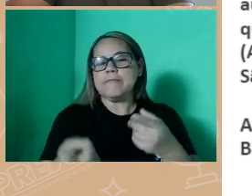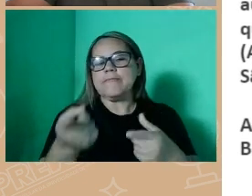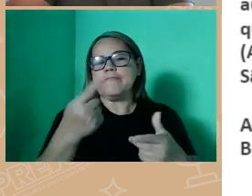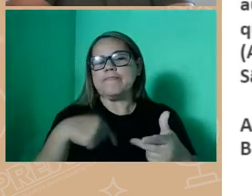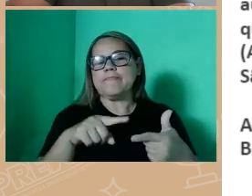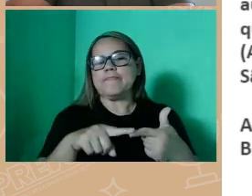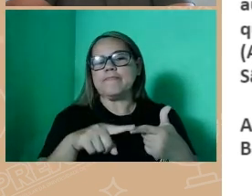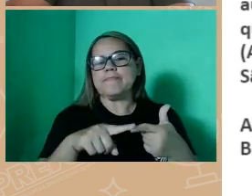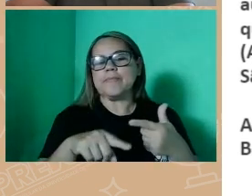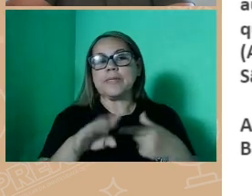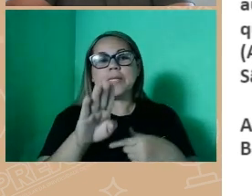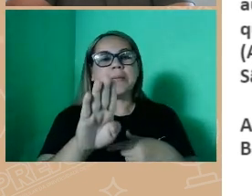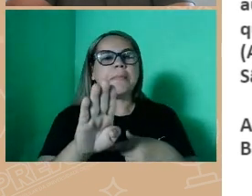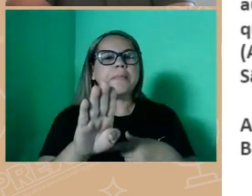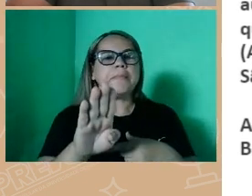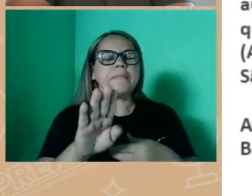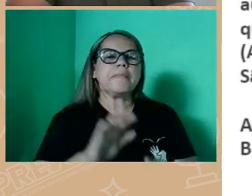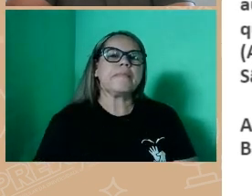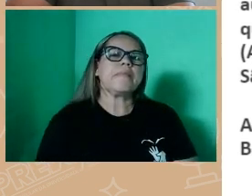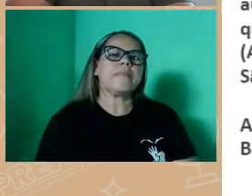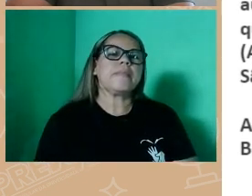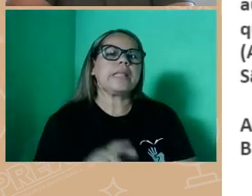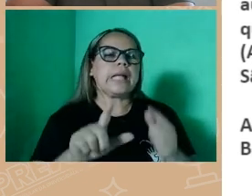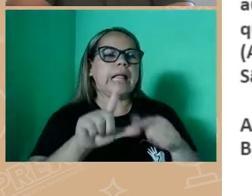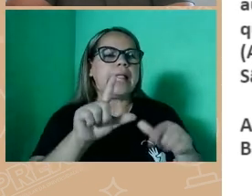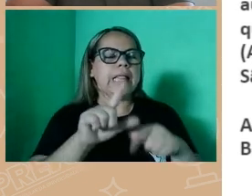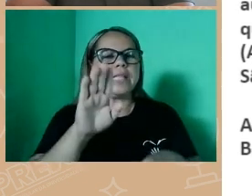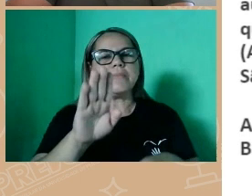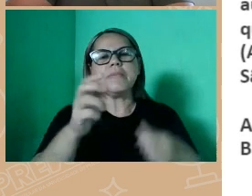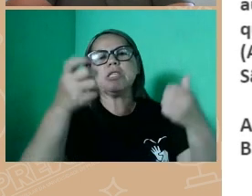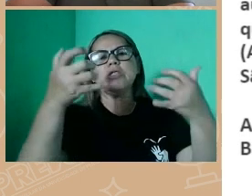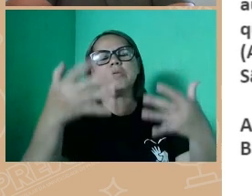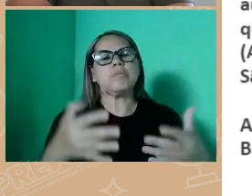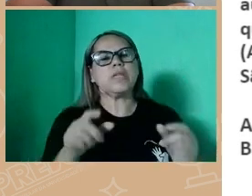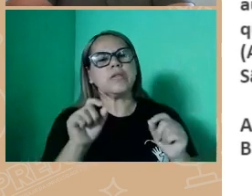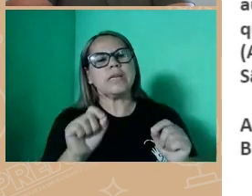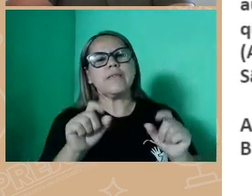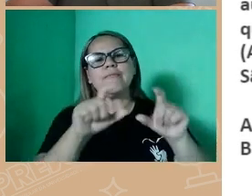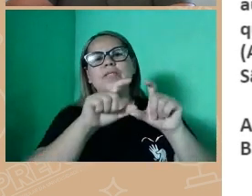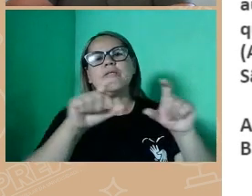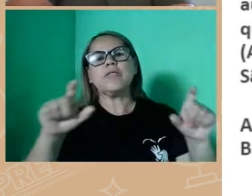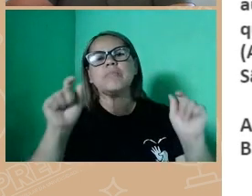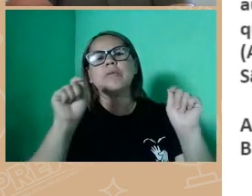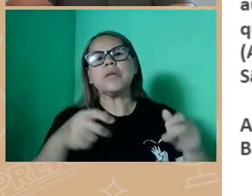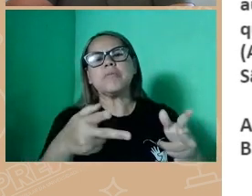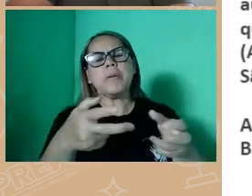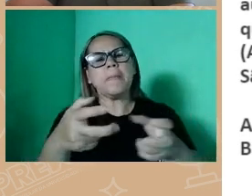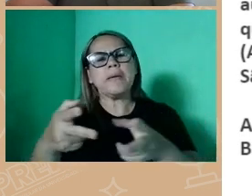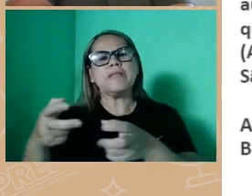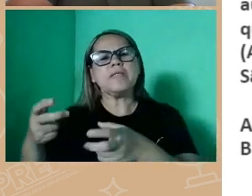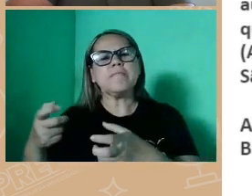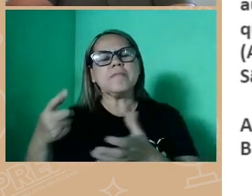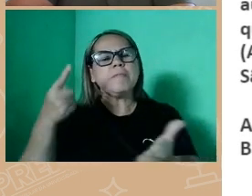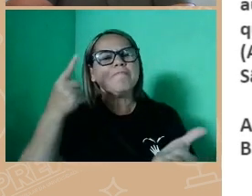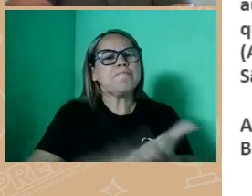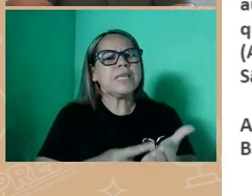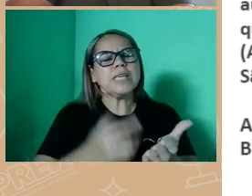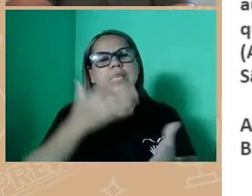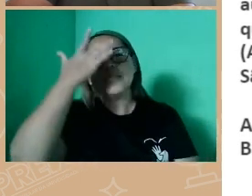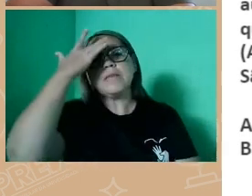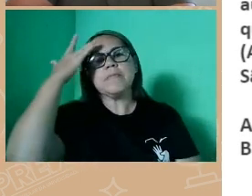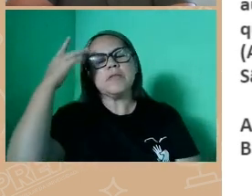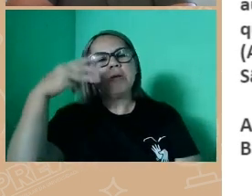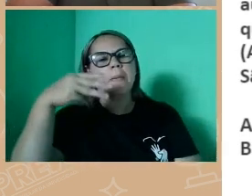letra B a letra B o enunciado diz o seguinte no trecho podemos notar a marca da pessoa Machado de